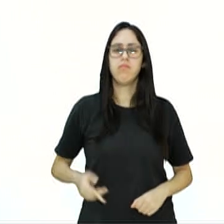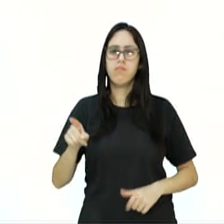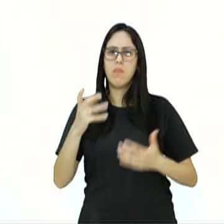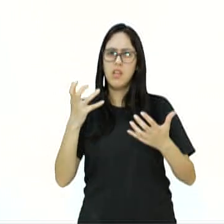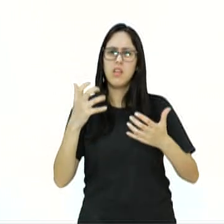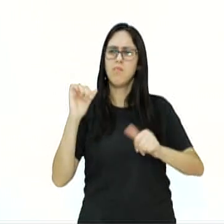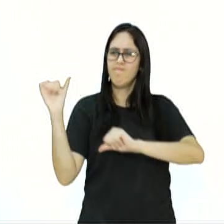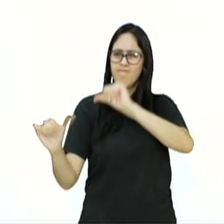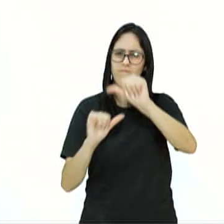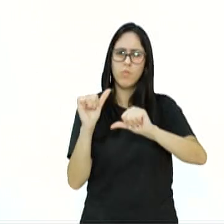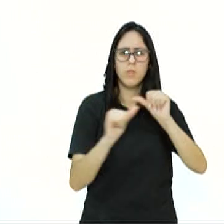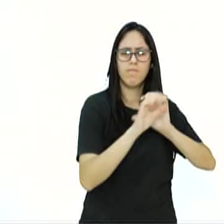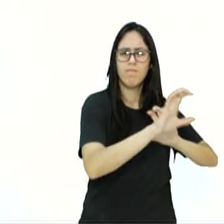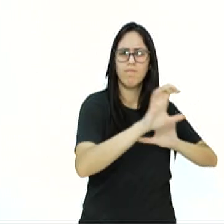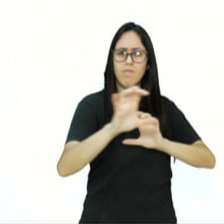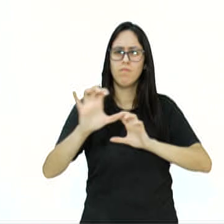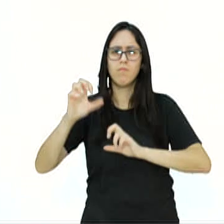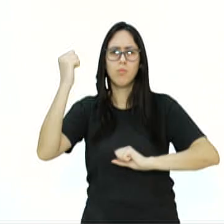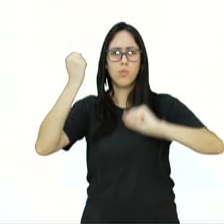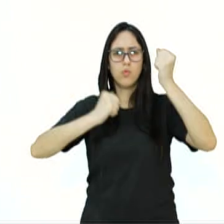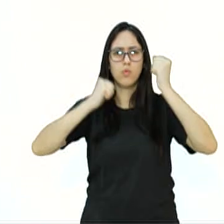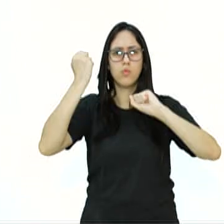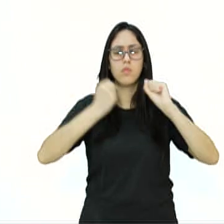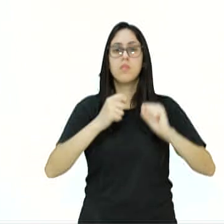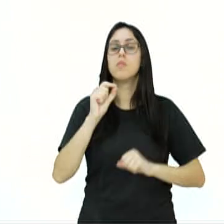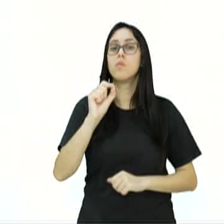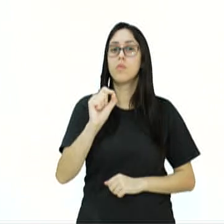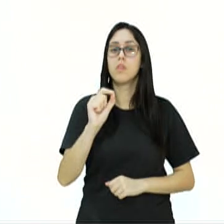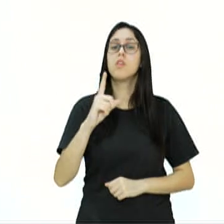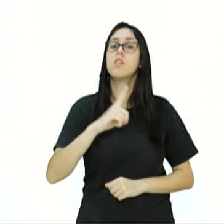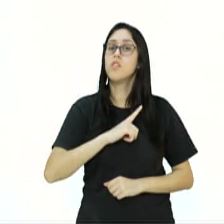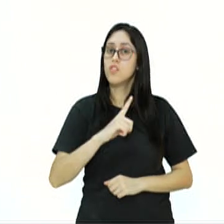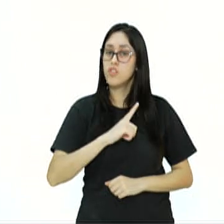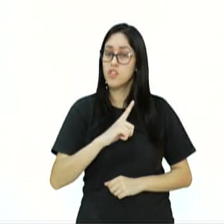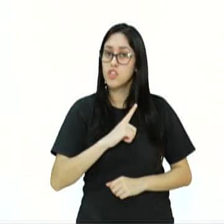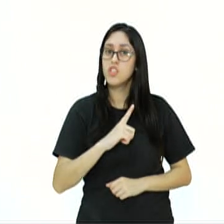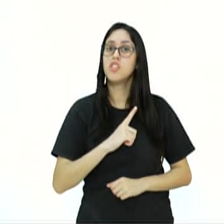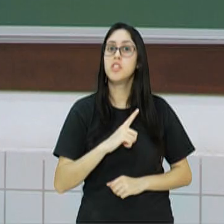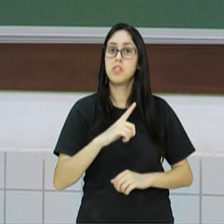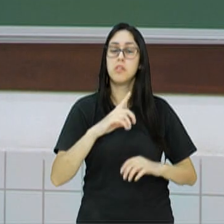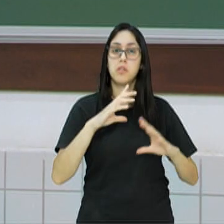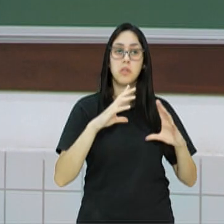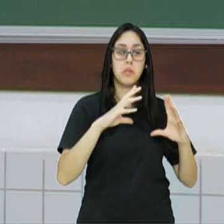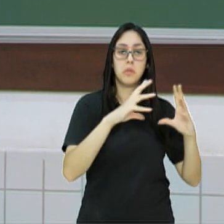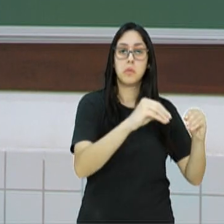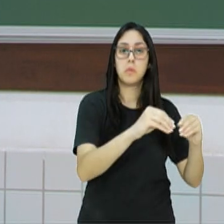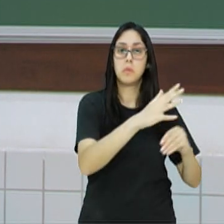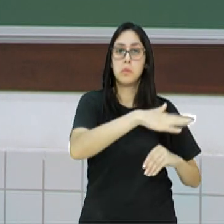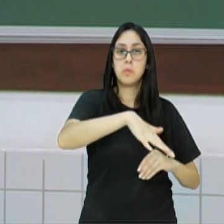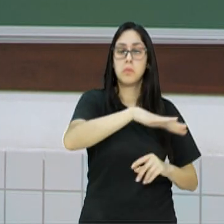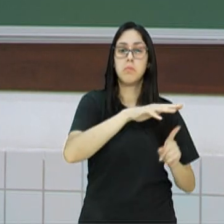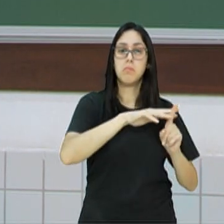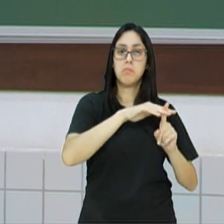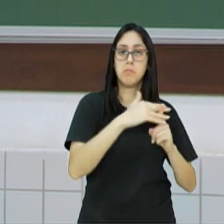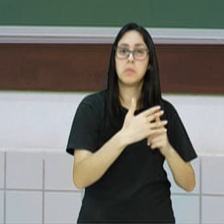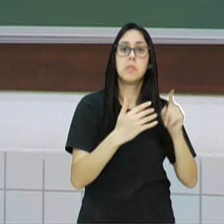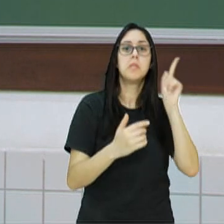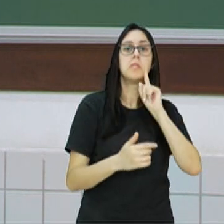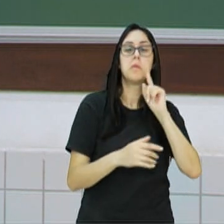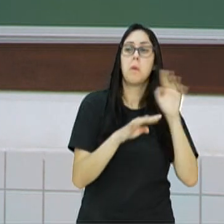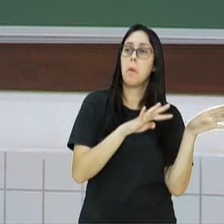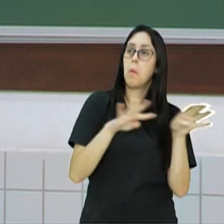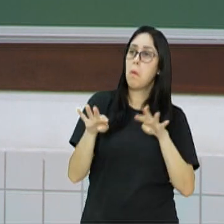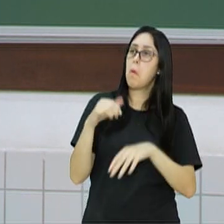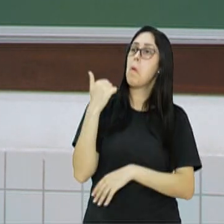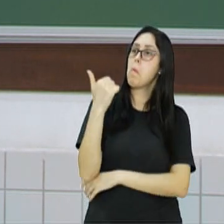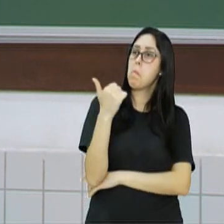defende, né, desse processo de industrialização, ele é bem visto pelo bloco capitalista, pelos Estados Unidos, inclusive daí a